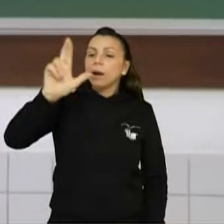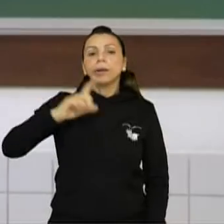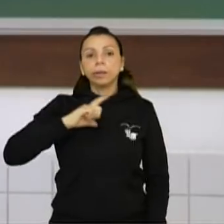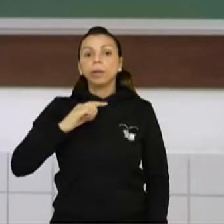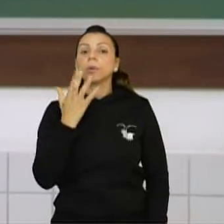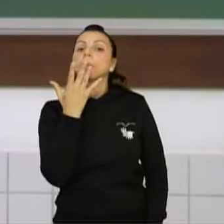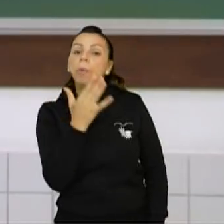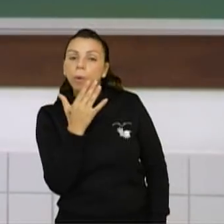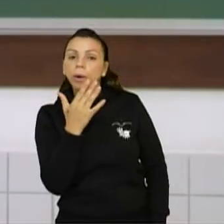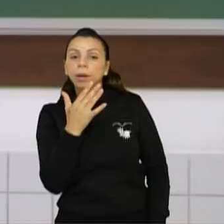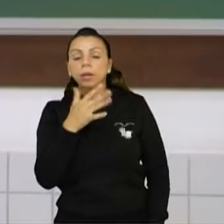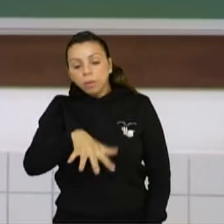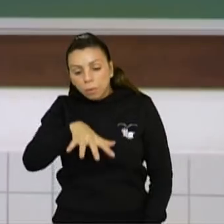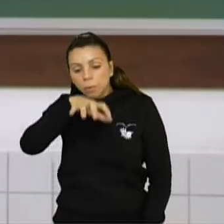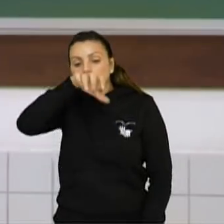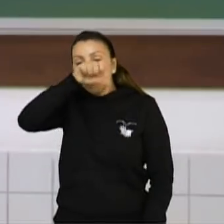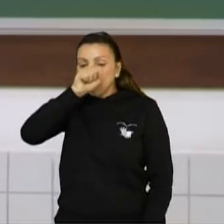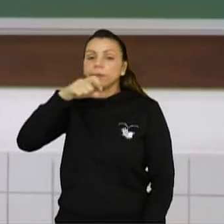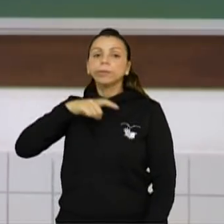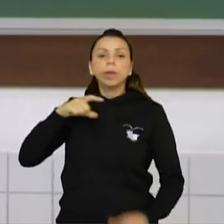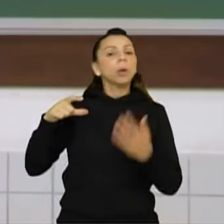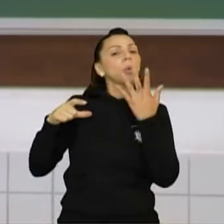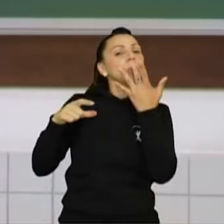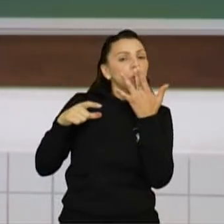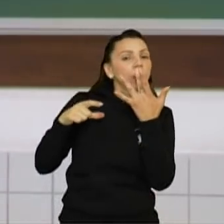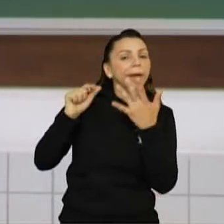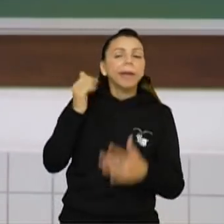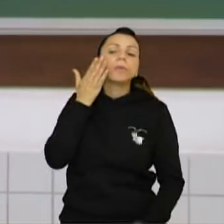que o ar pode ter cor?